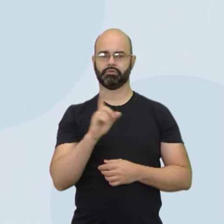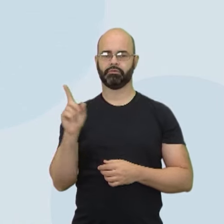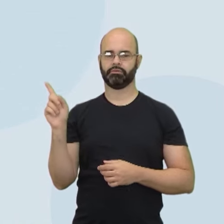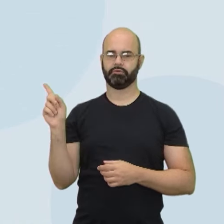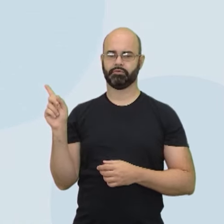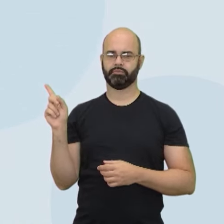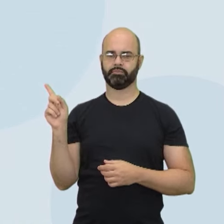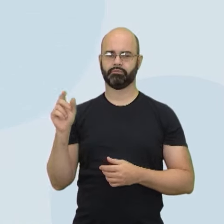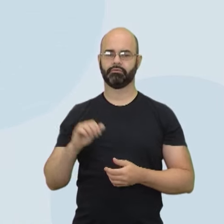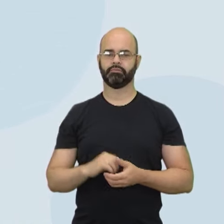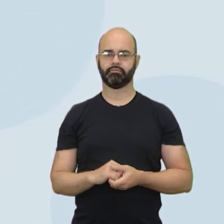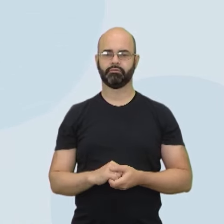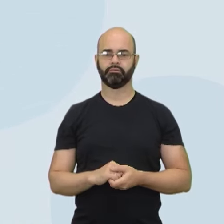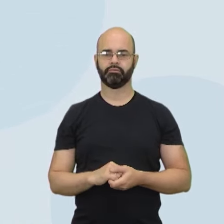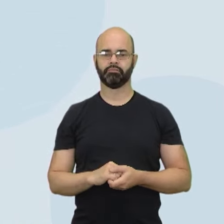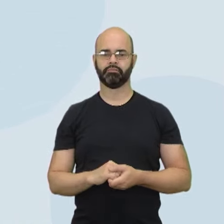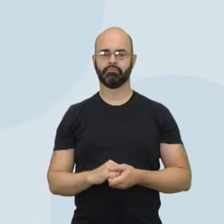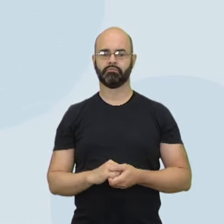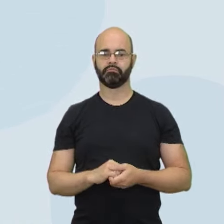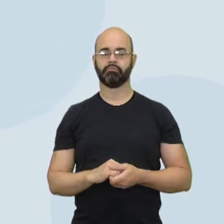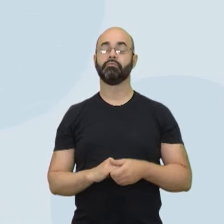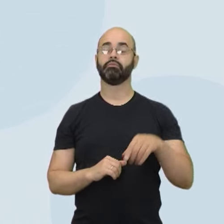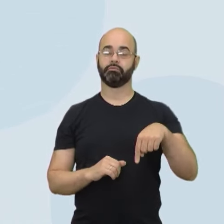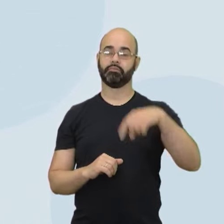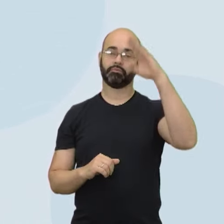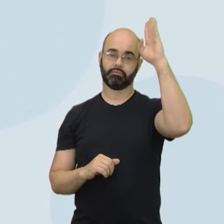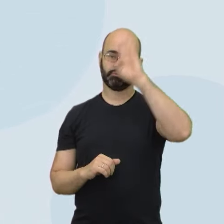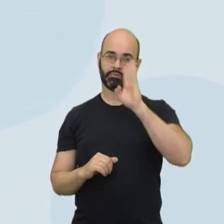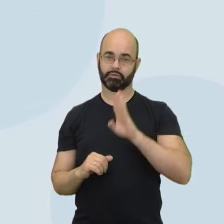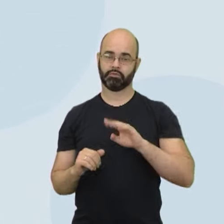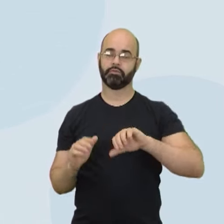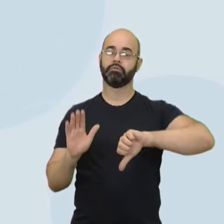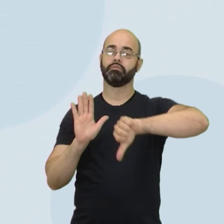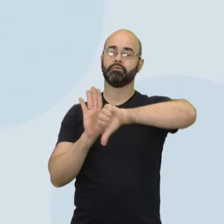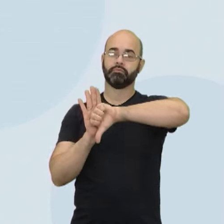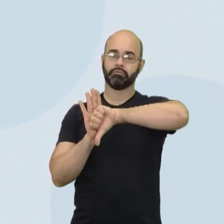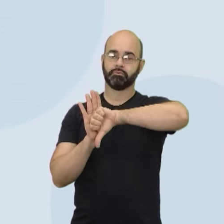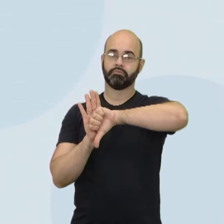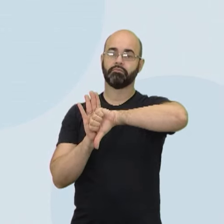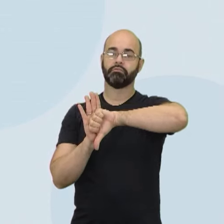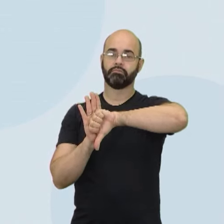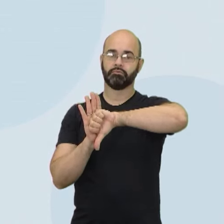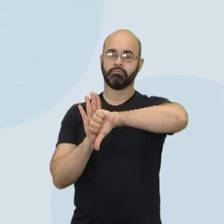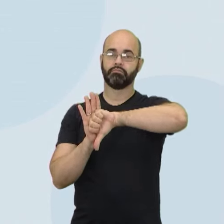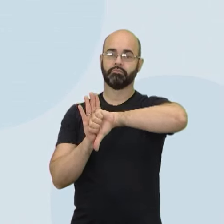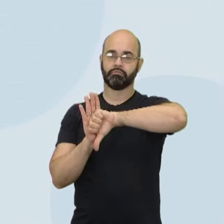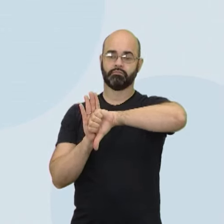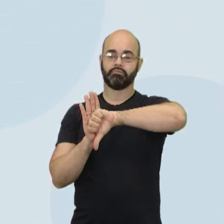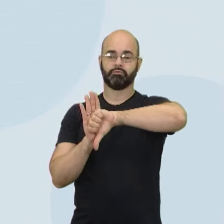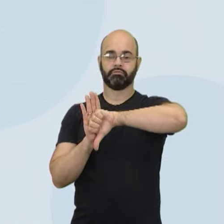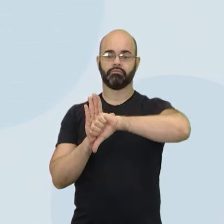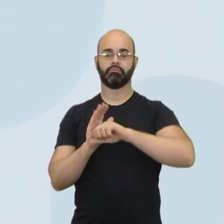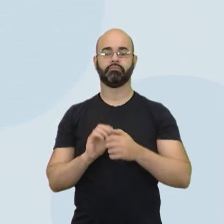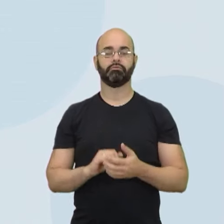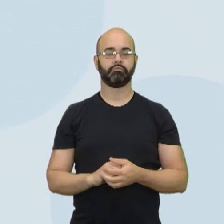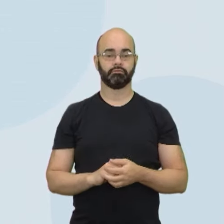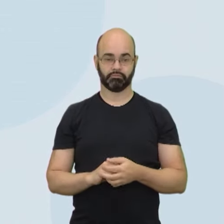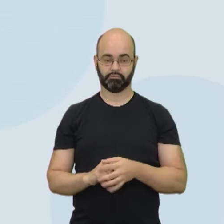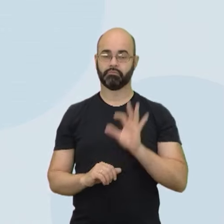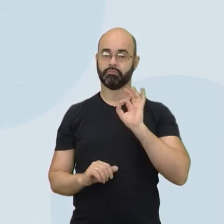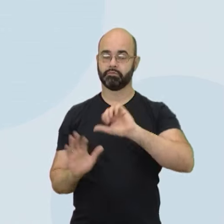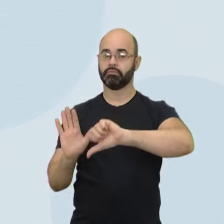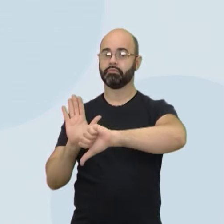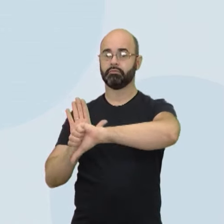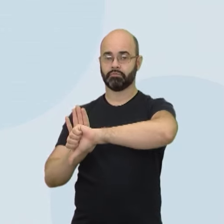discriminação motivada pela religião é considerada crime no Brasil. Então, intolerância religiosa é